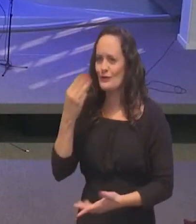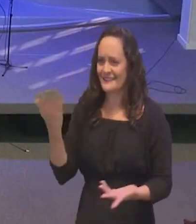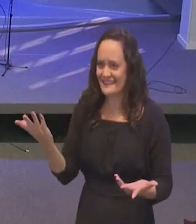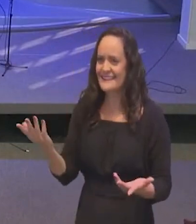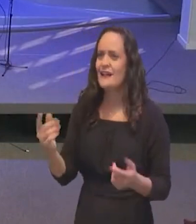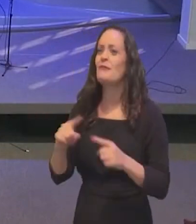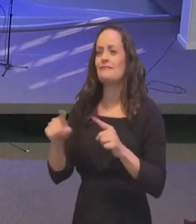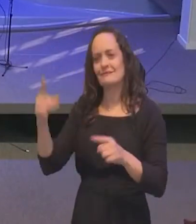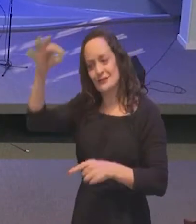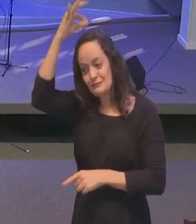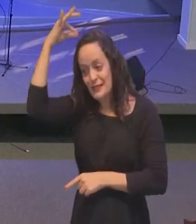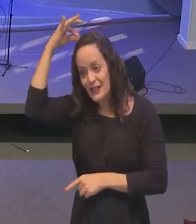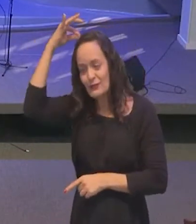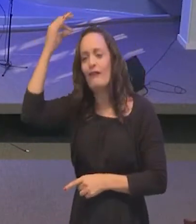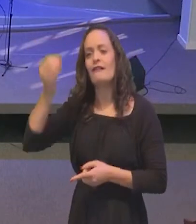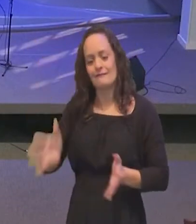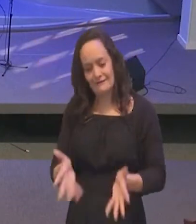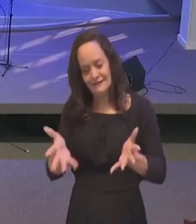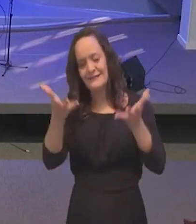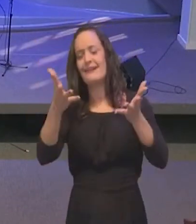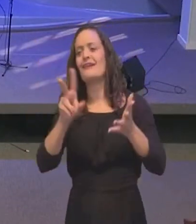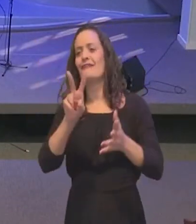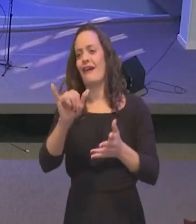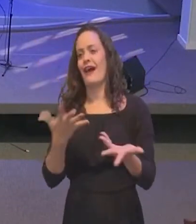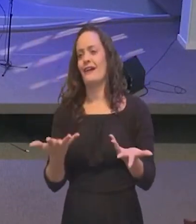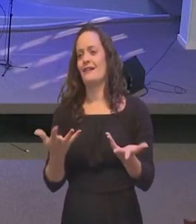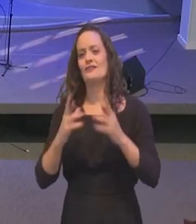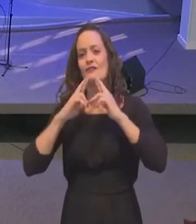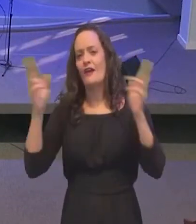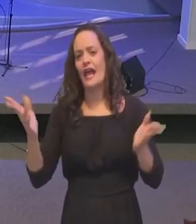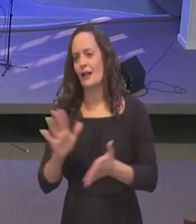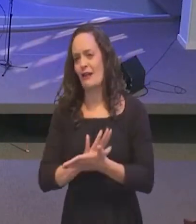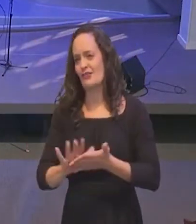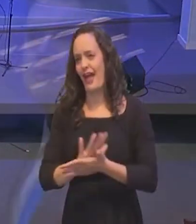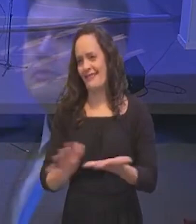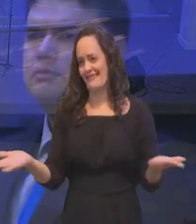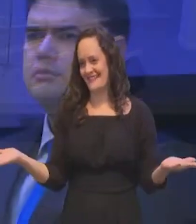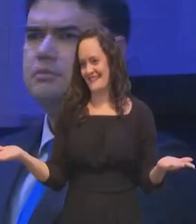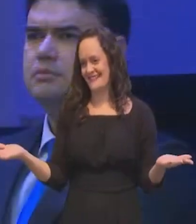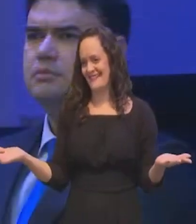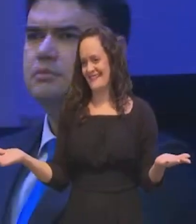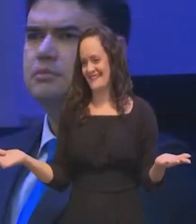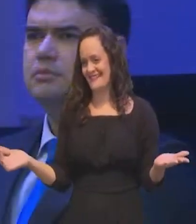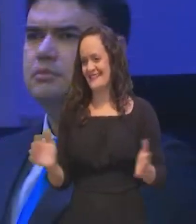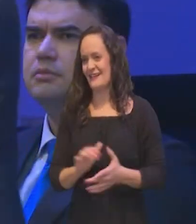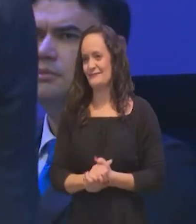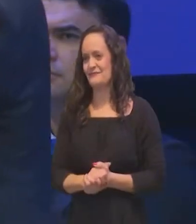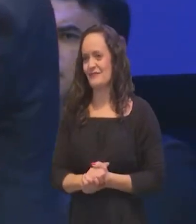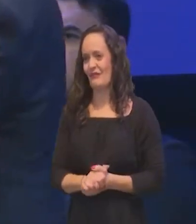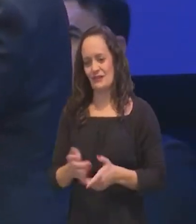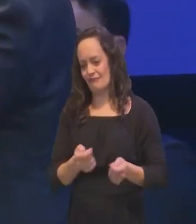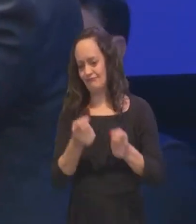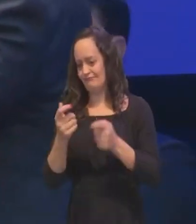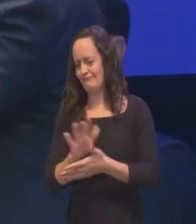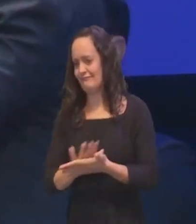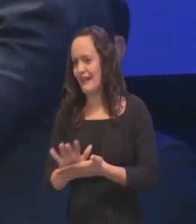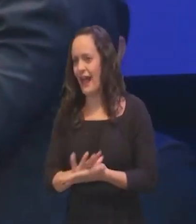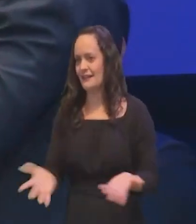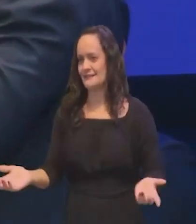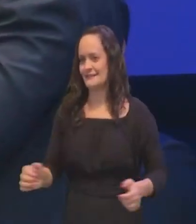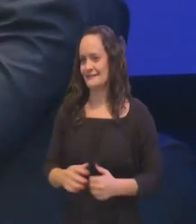vai contribuir com a obra de Deus, você não vai sair reclamando, cuspindo fogo, dizendo que você foi enganado e você vai no